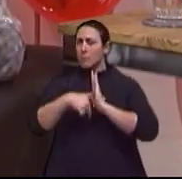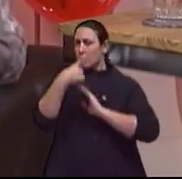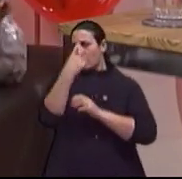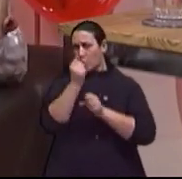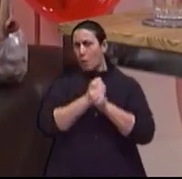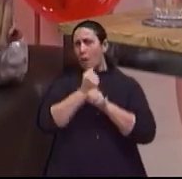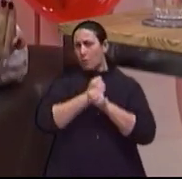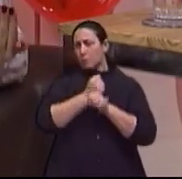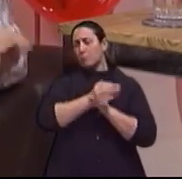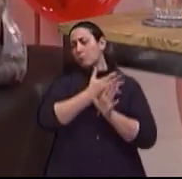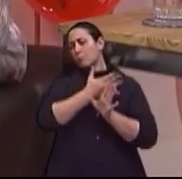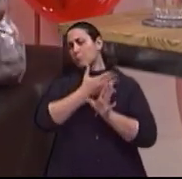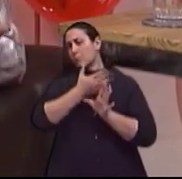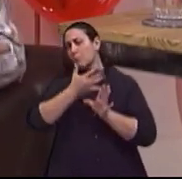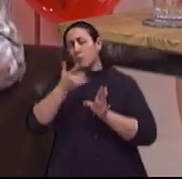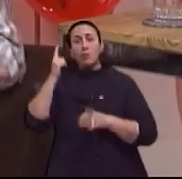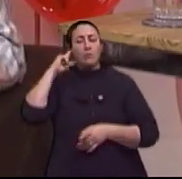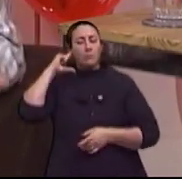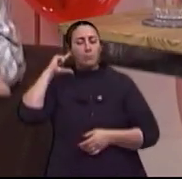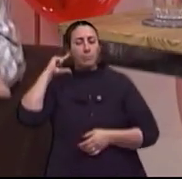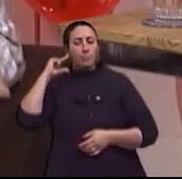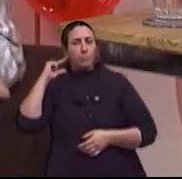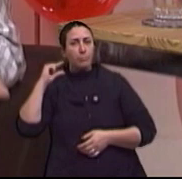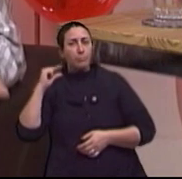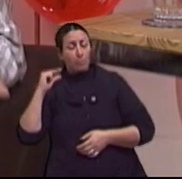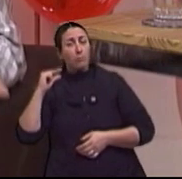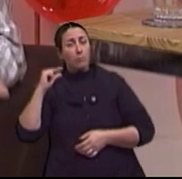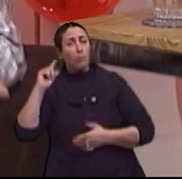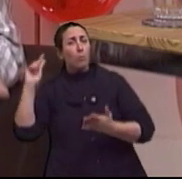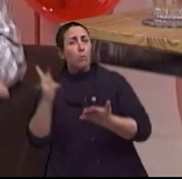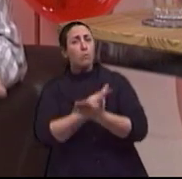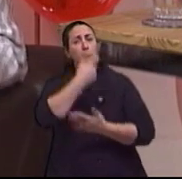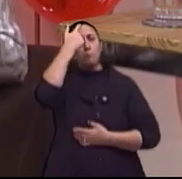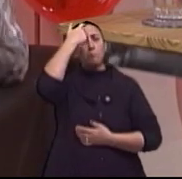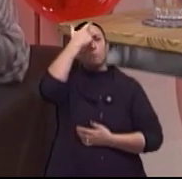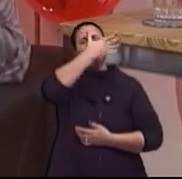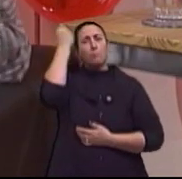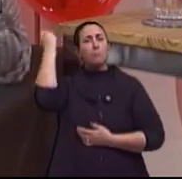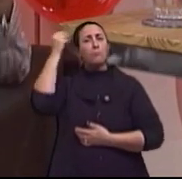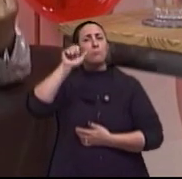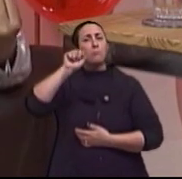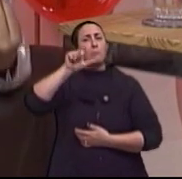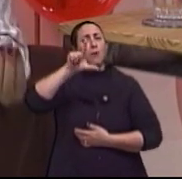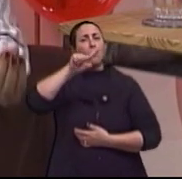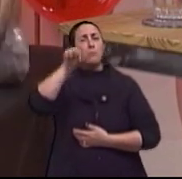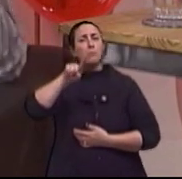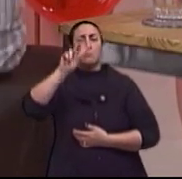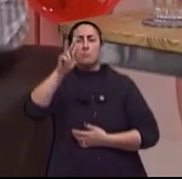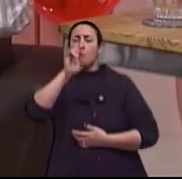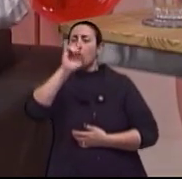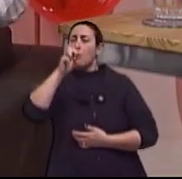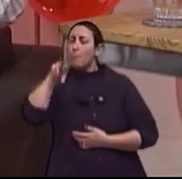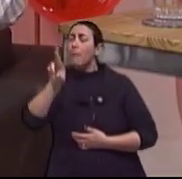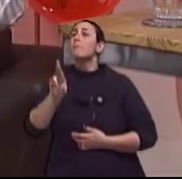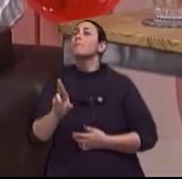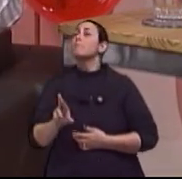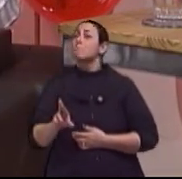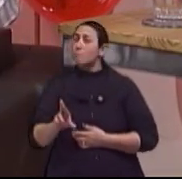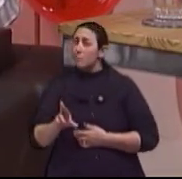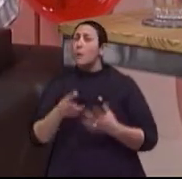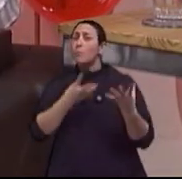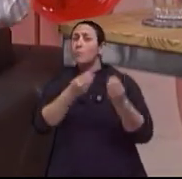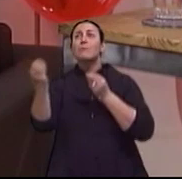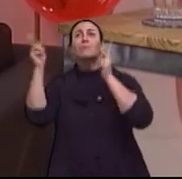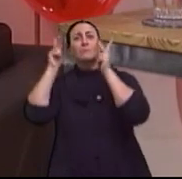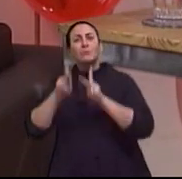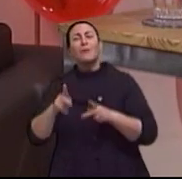anos que quem tinha perda auditiva desenvolveu a doença de alzheimer né então por isso que eu digo hoje a gente não se preocupa mais com o